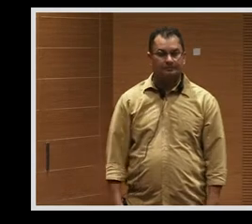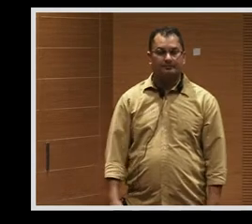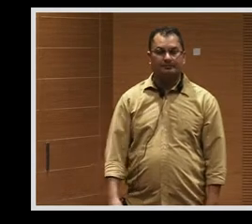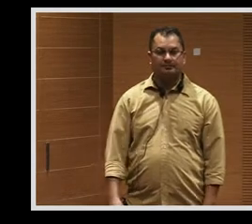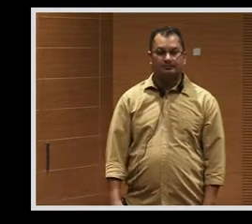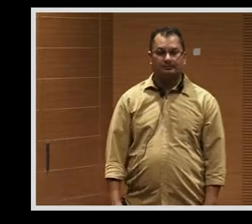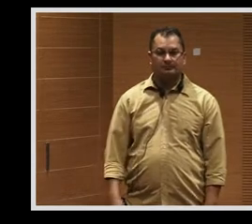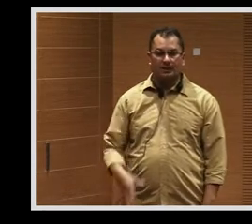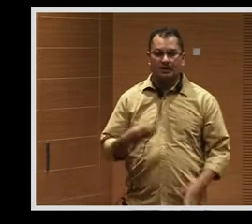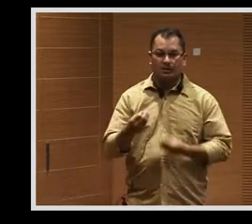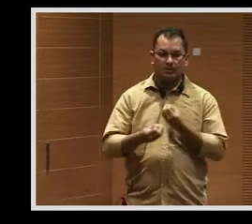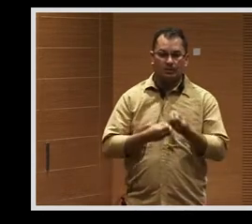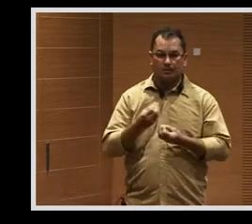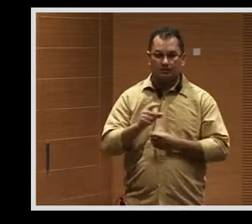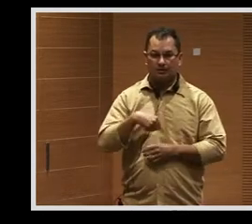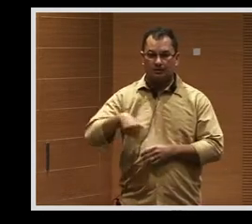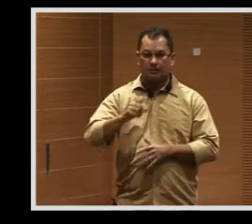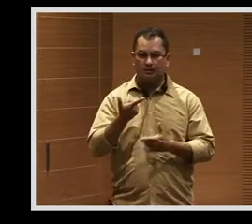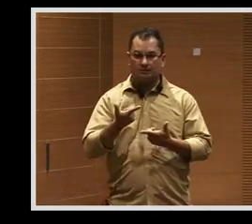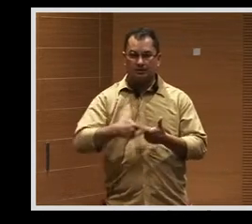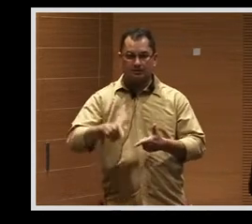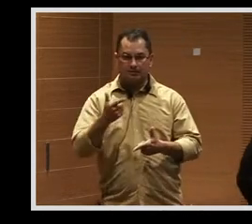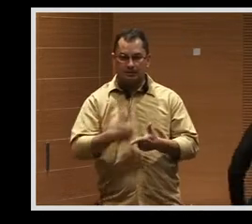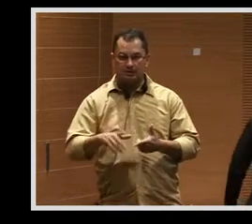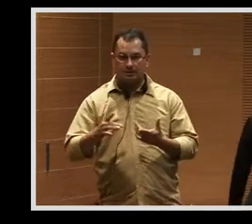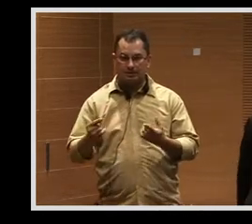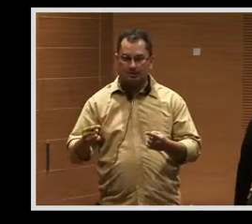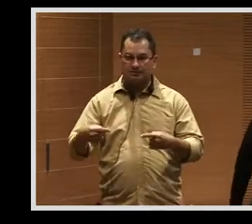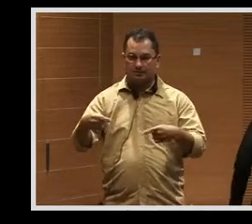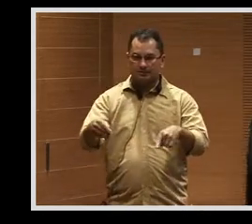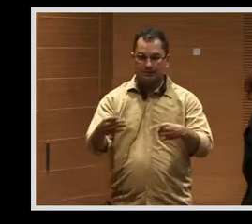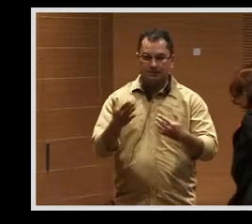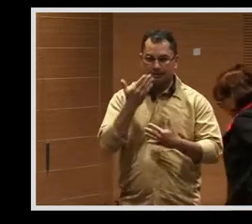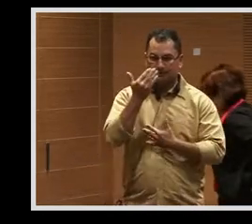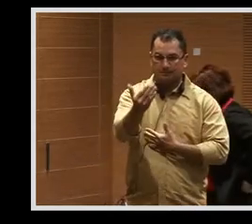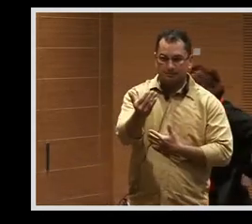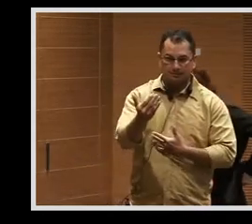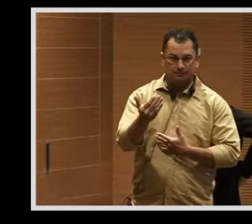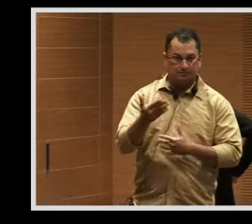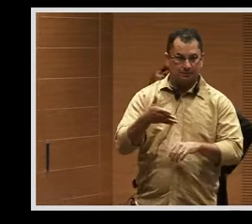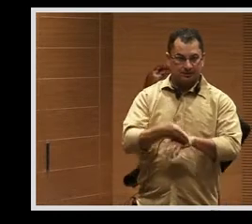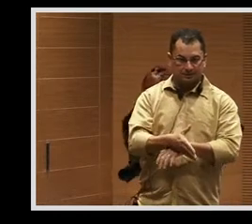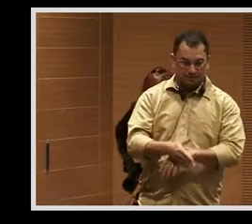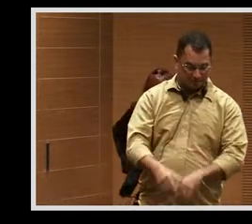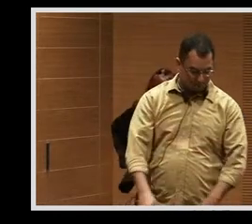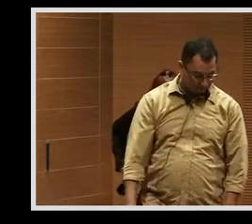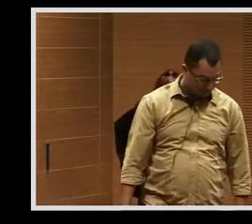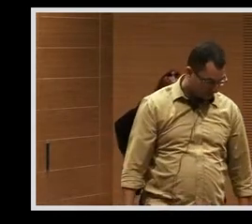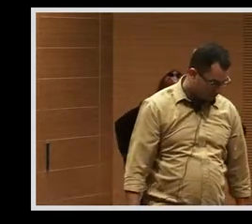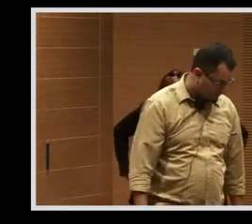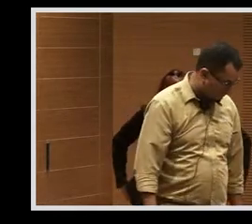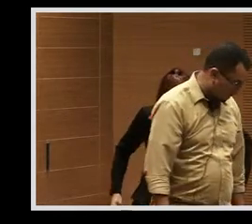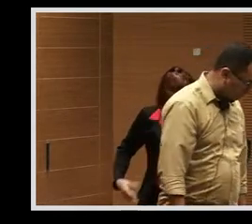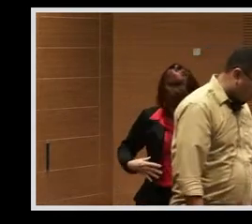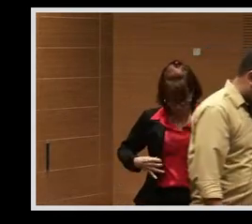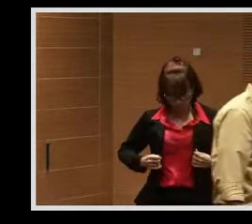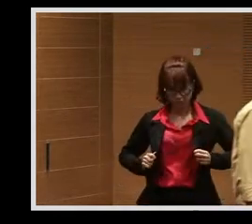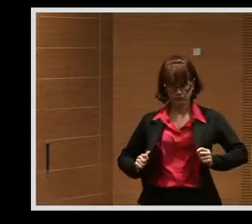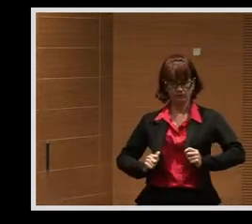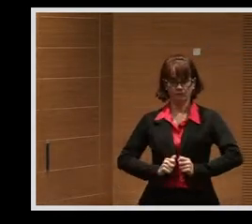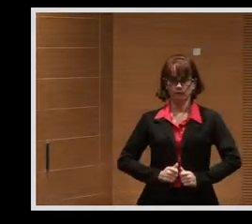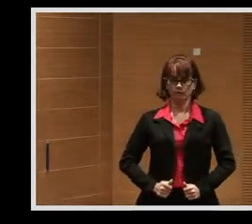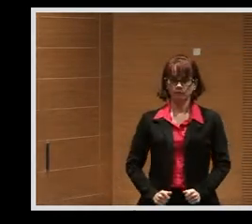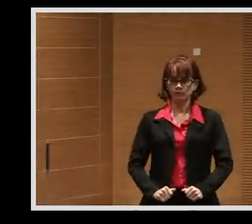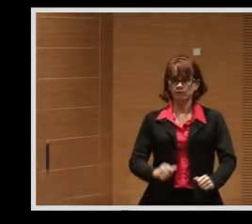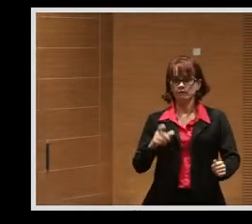de como é que a gente problematiza, como é que a gente enfrenta as questões de porta de entrada, né, vou começar com essa pergunta, que foi a pergunta que me